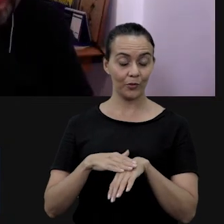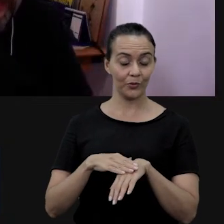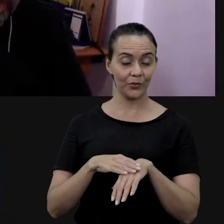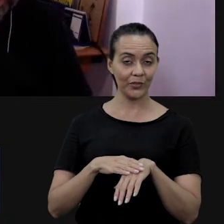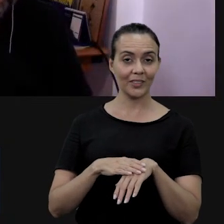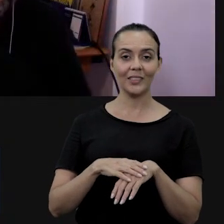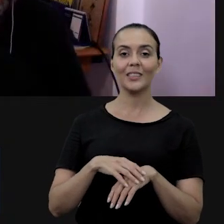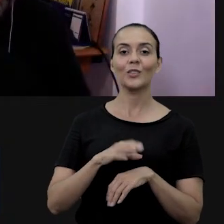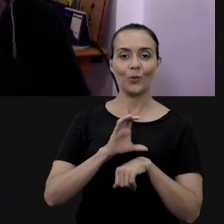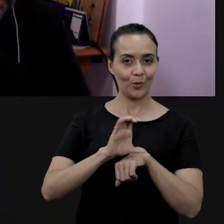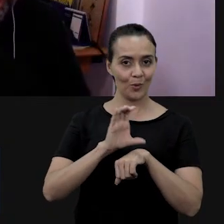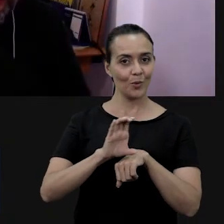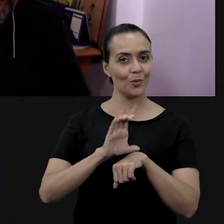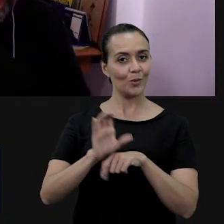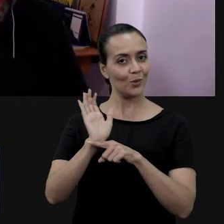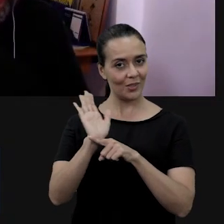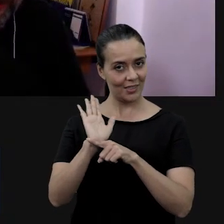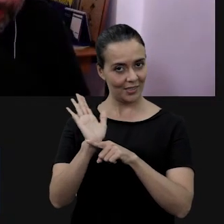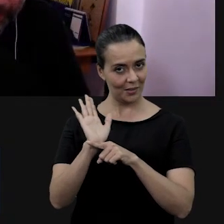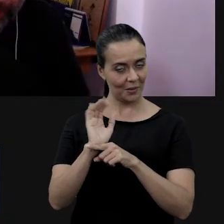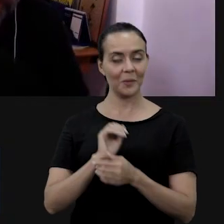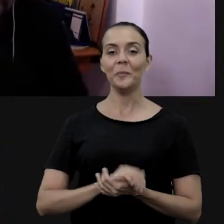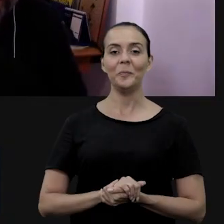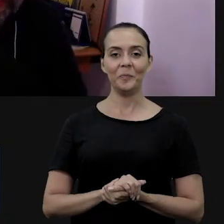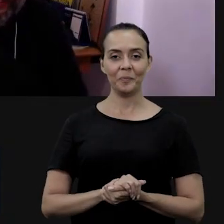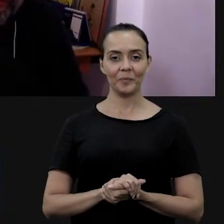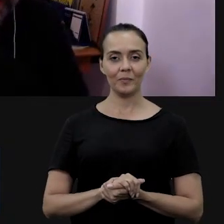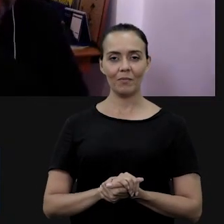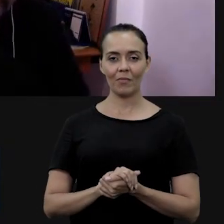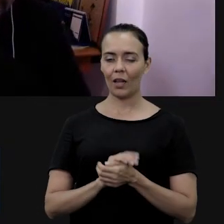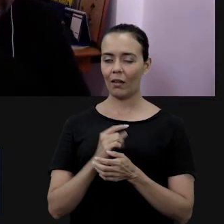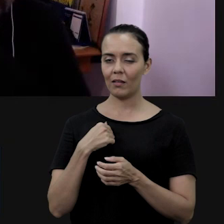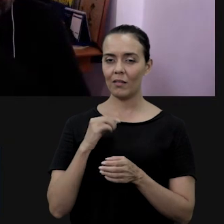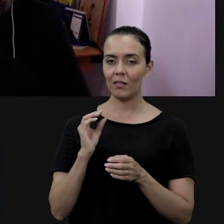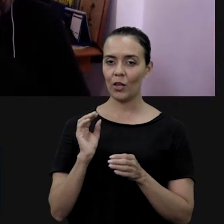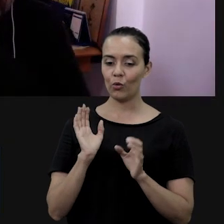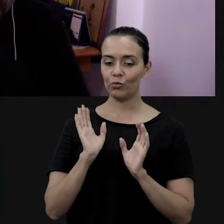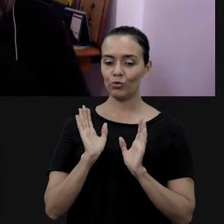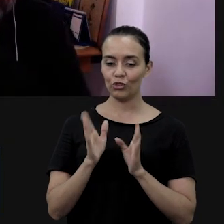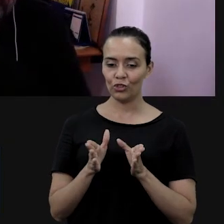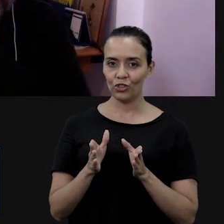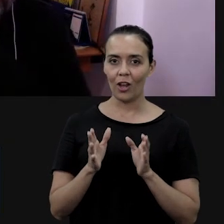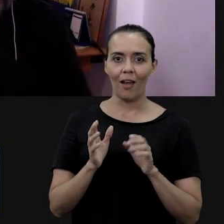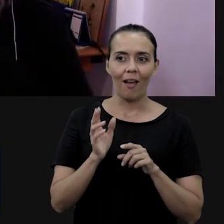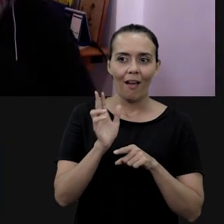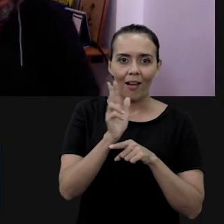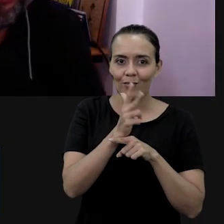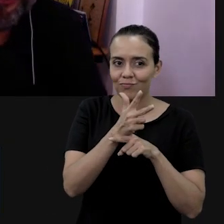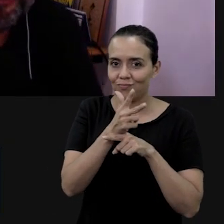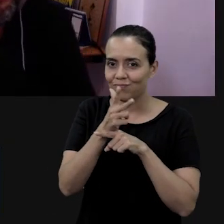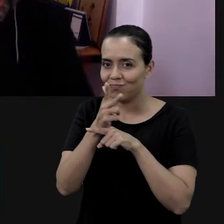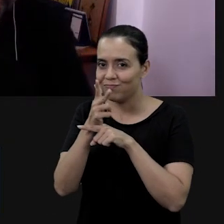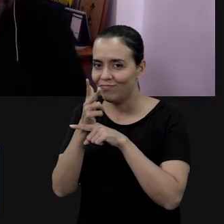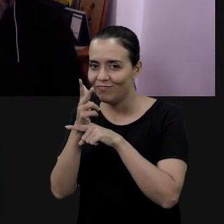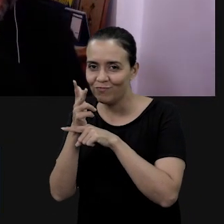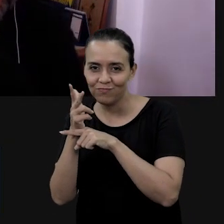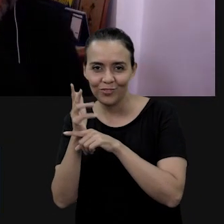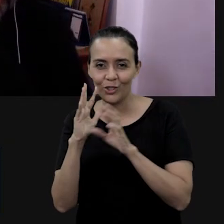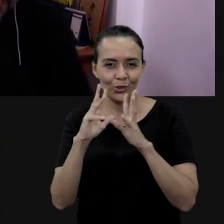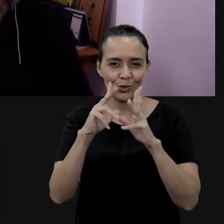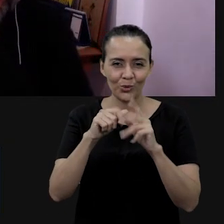curso da IC, que me transportou para dentro desse incrível mundo do